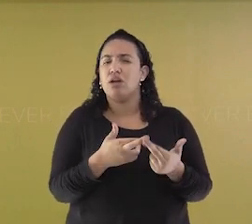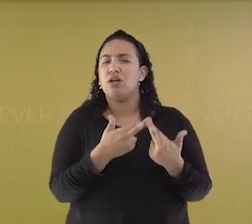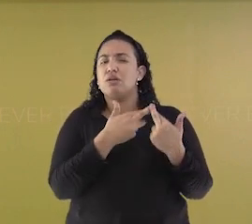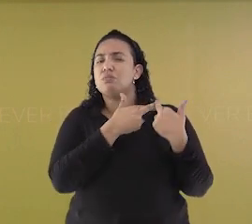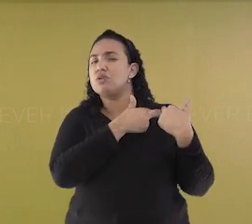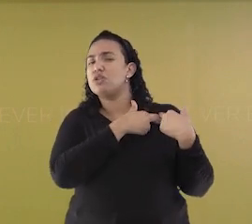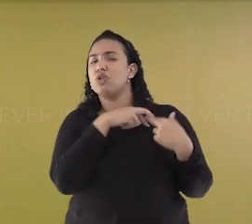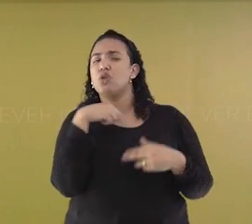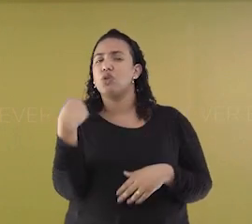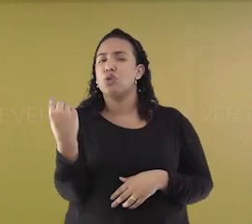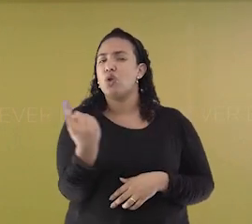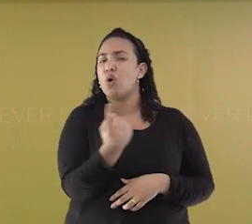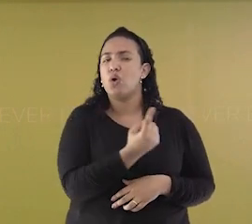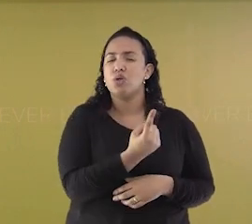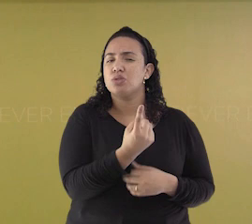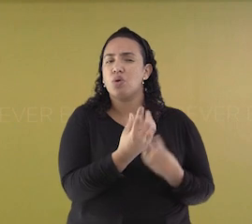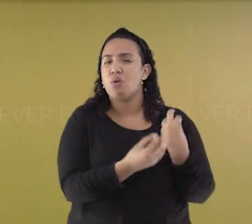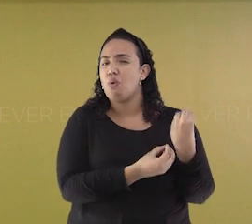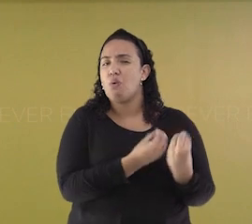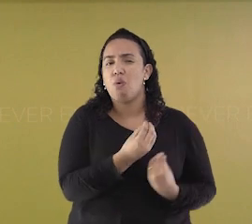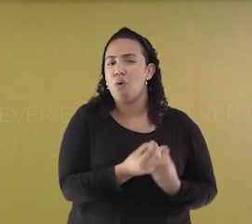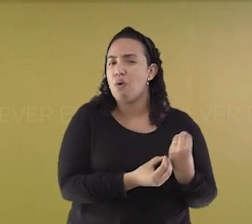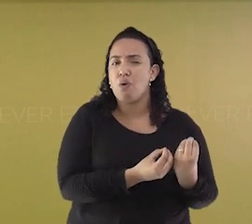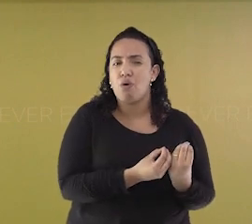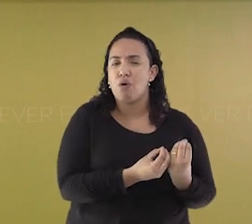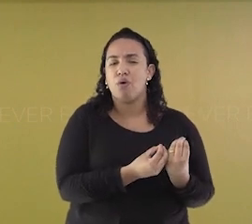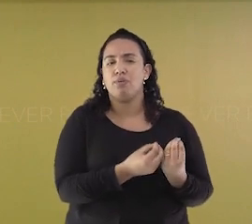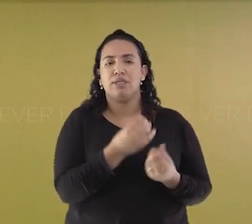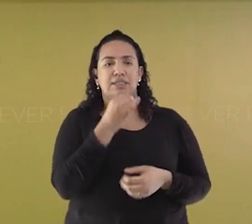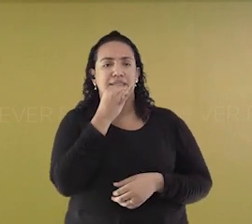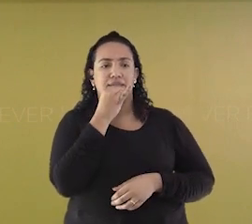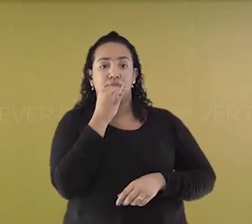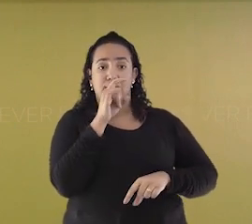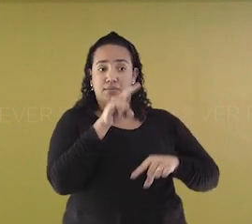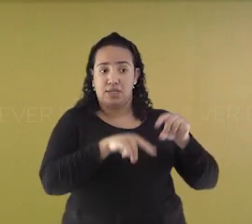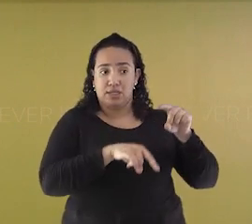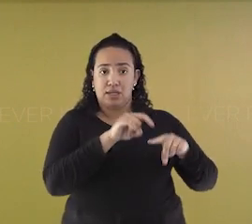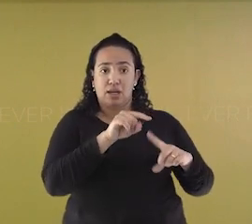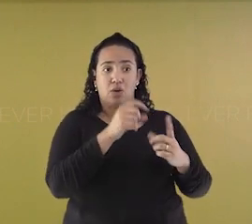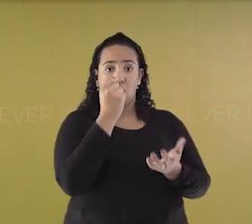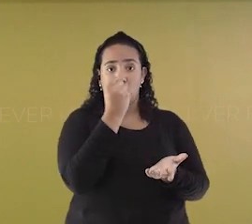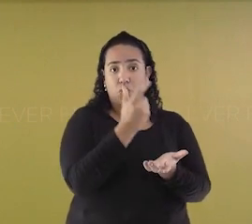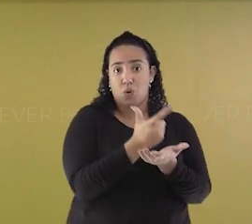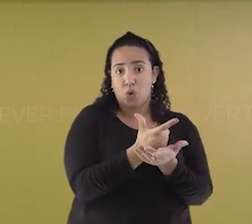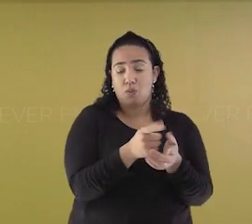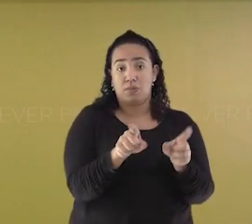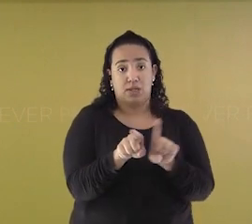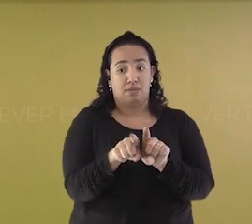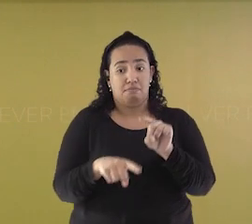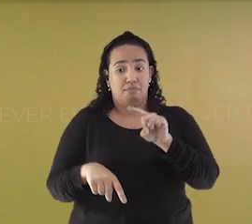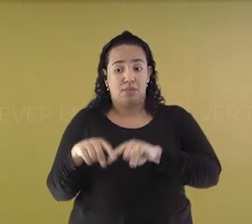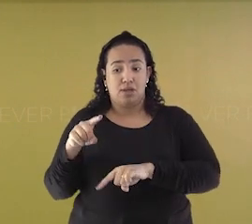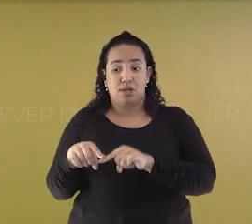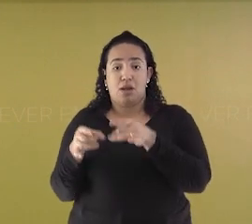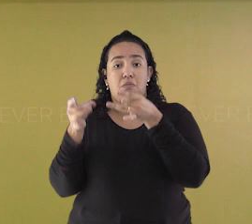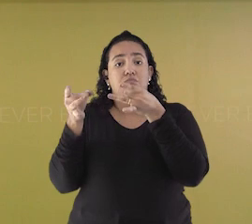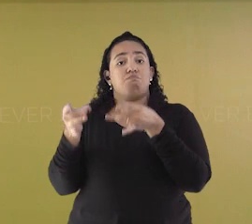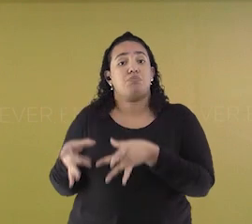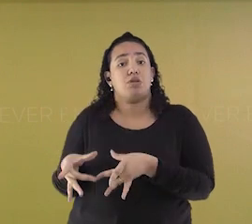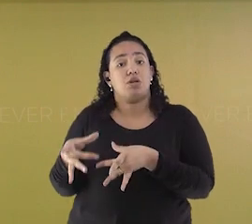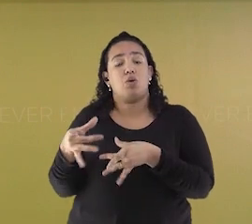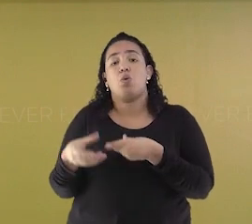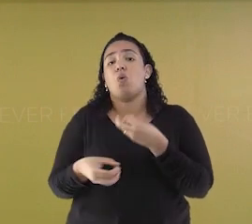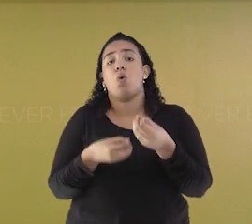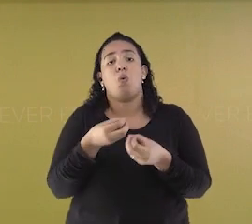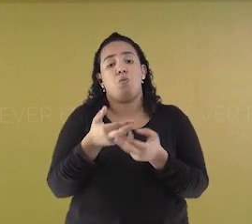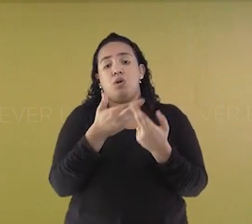nossa responsabilidade com relação ao consumo e descarte de produtos? Antes de